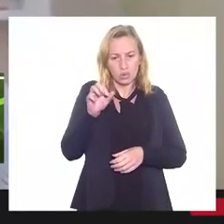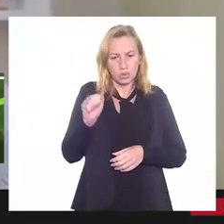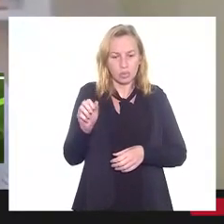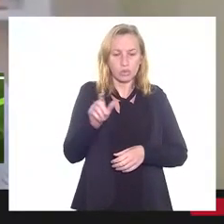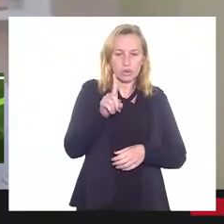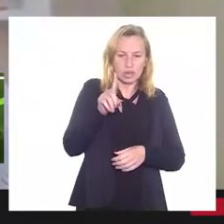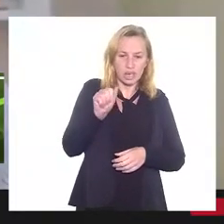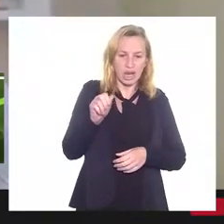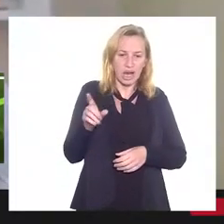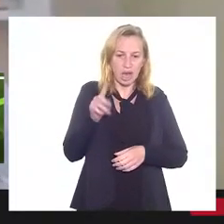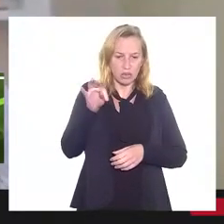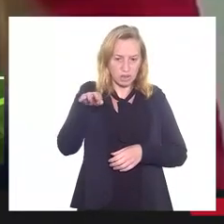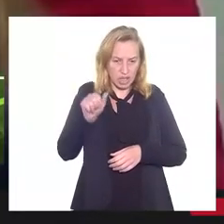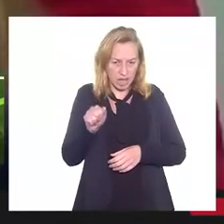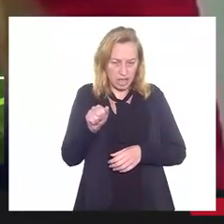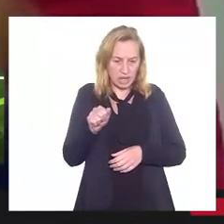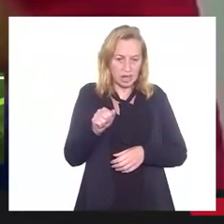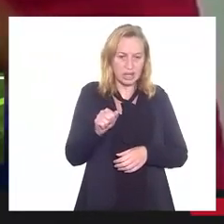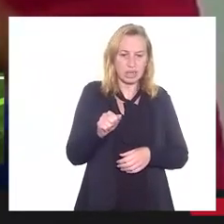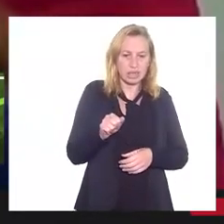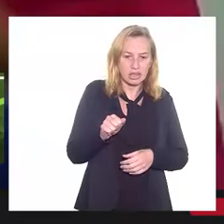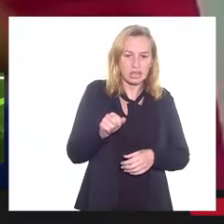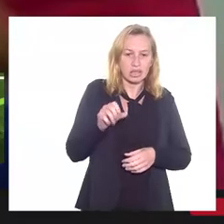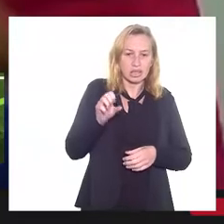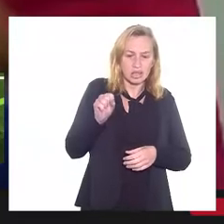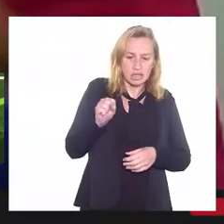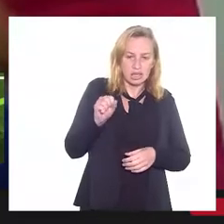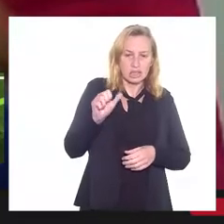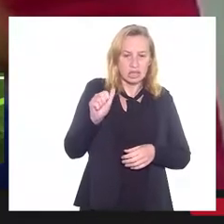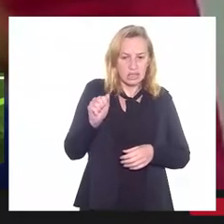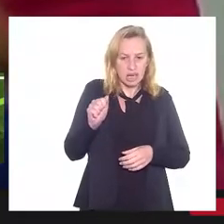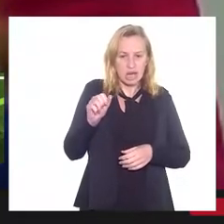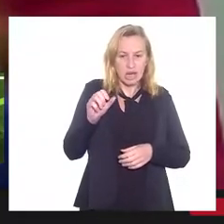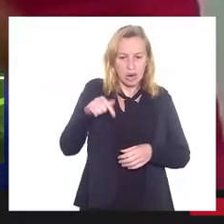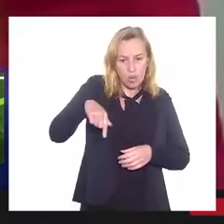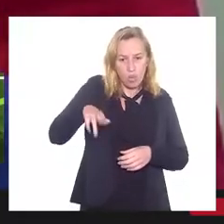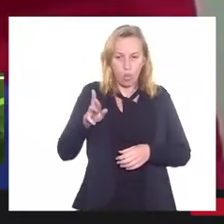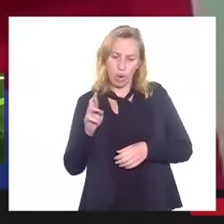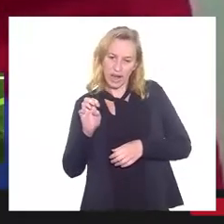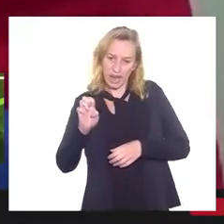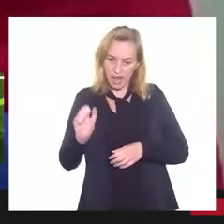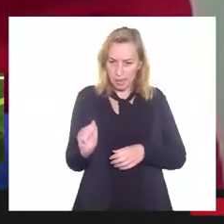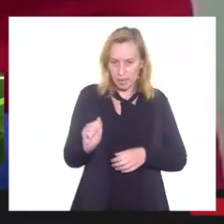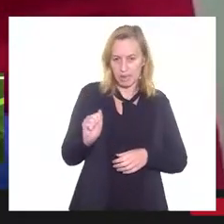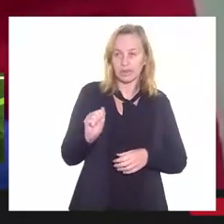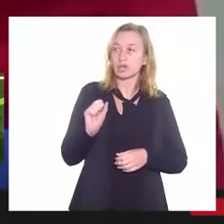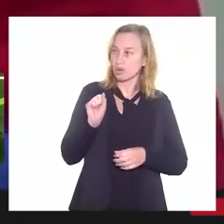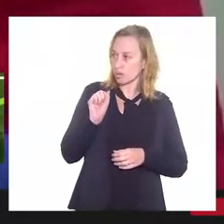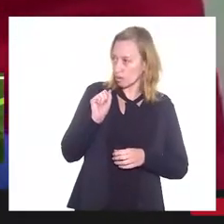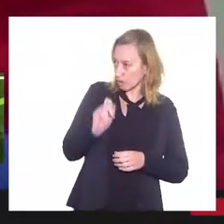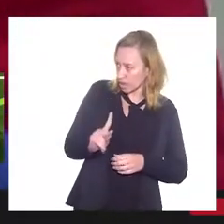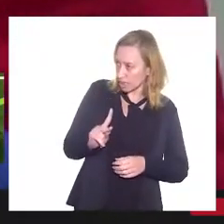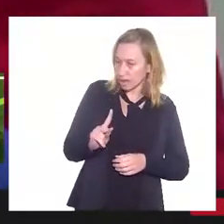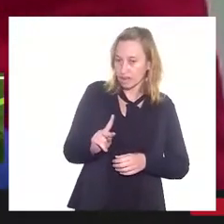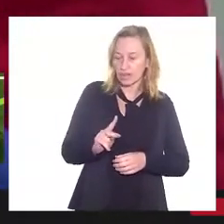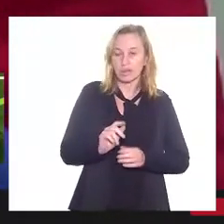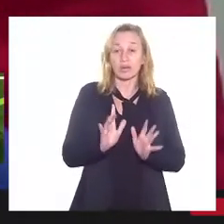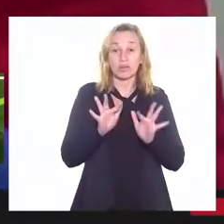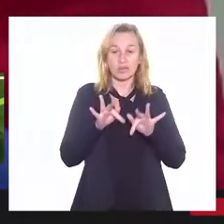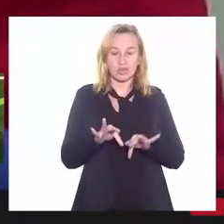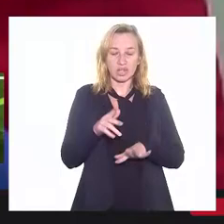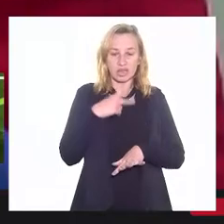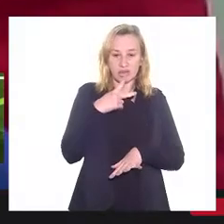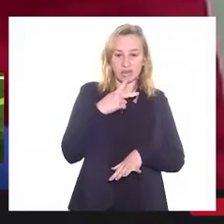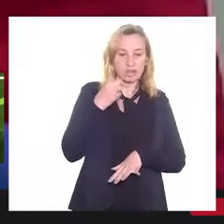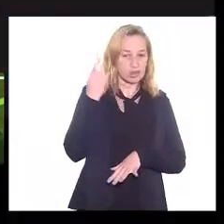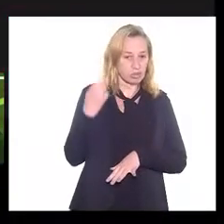secretária Iguaba da Luana e Saquarema subir Aquarela sempre então para as considerações